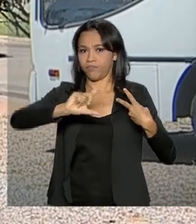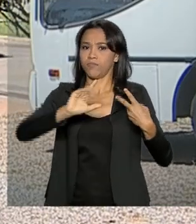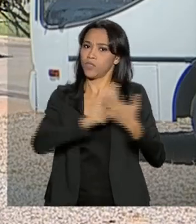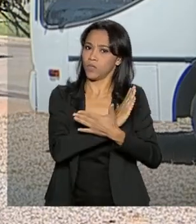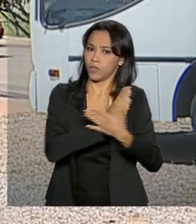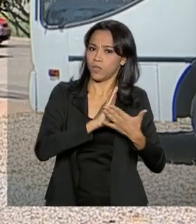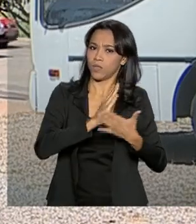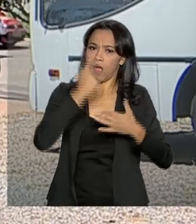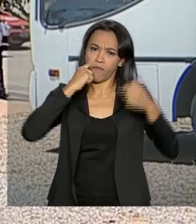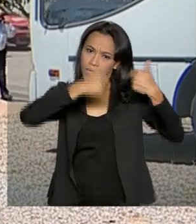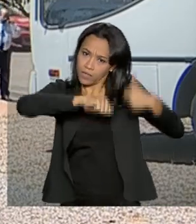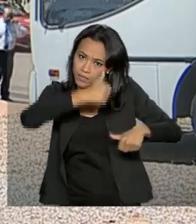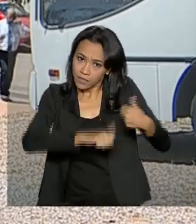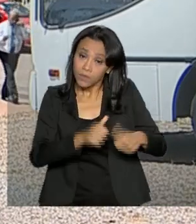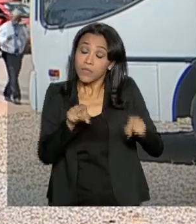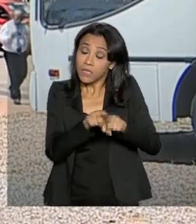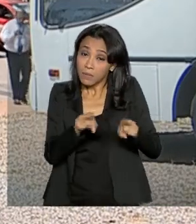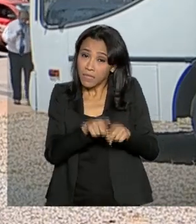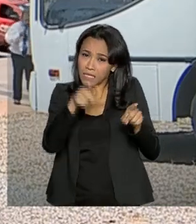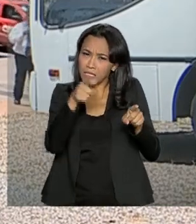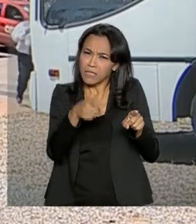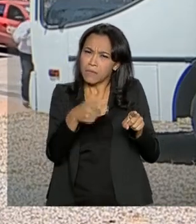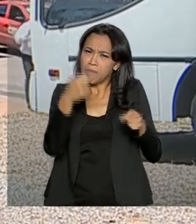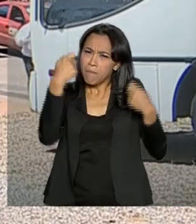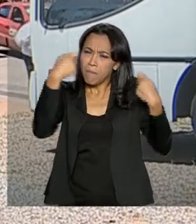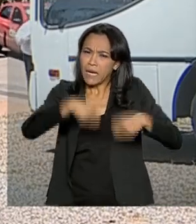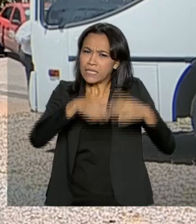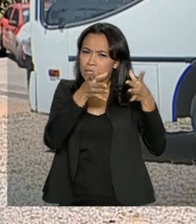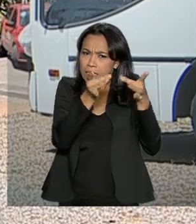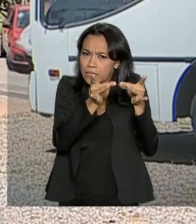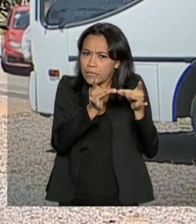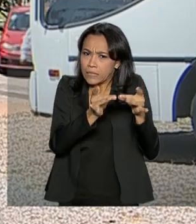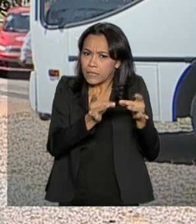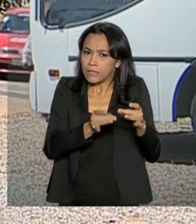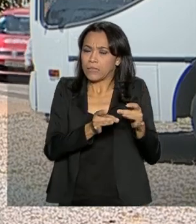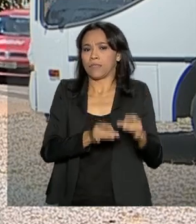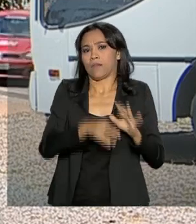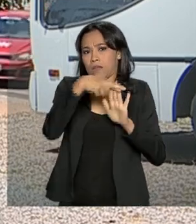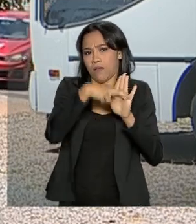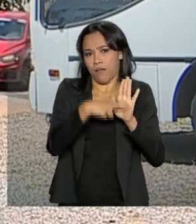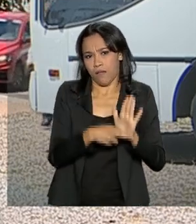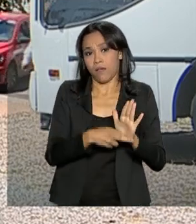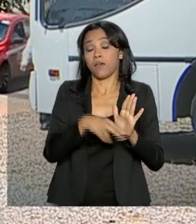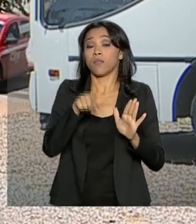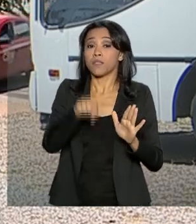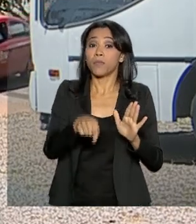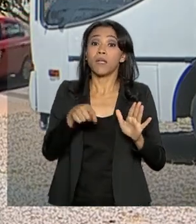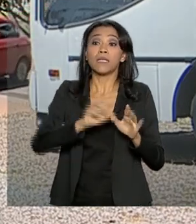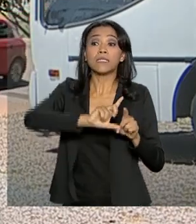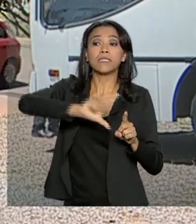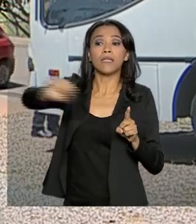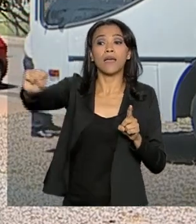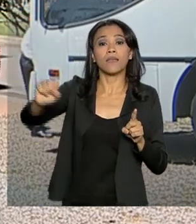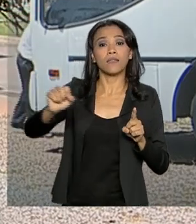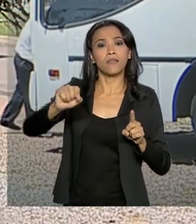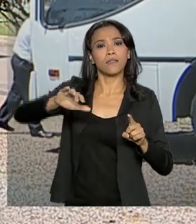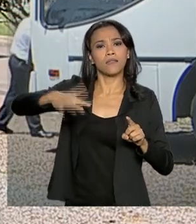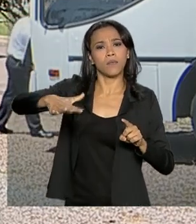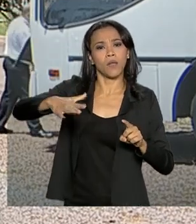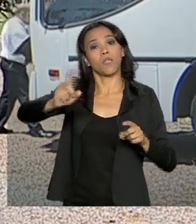também haver mais rigor na liberação de saídas temporárias para quem cumpre regime fechado